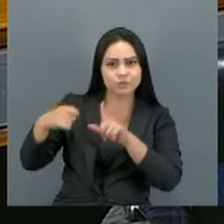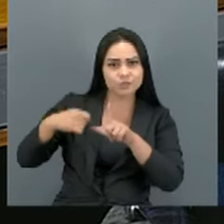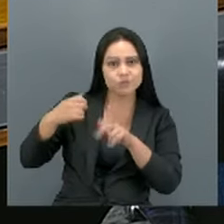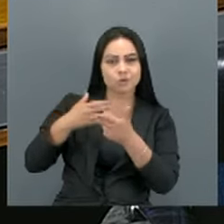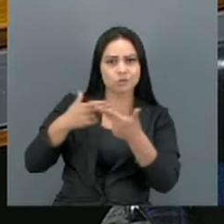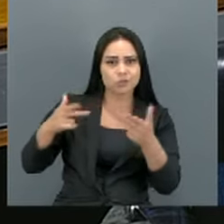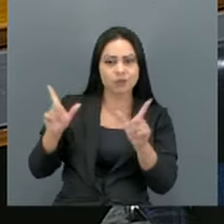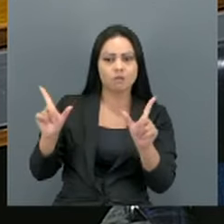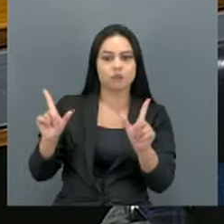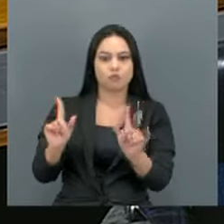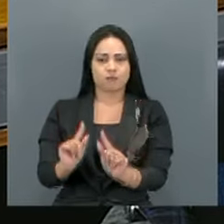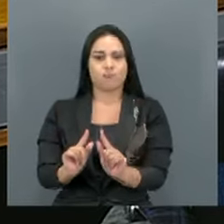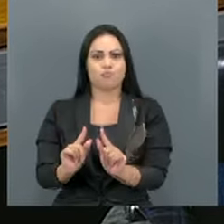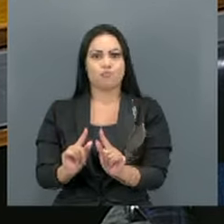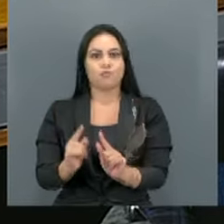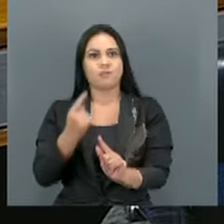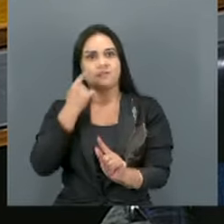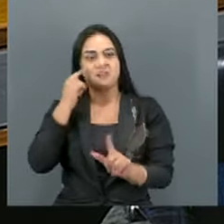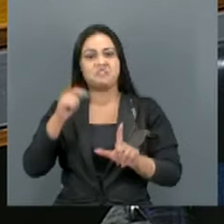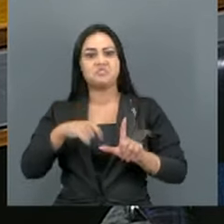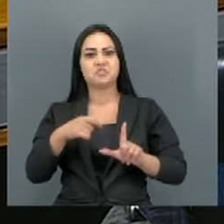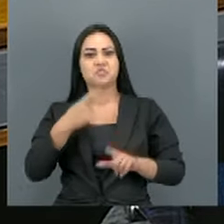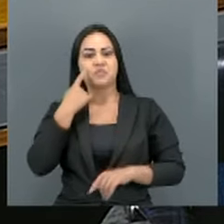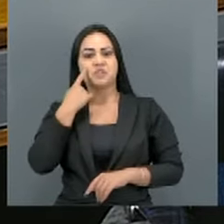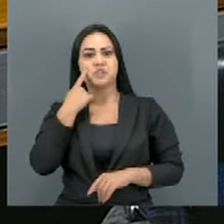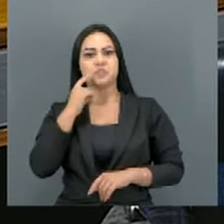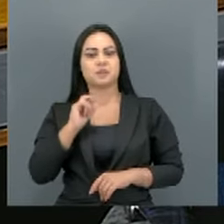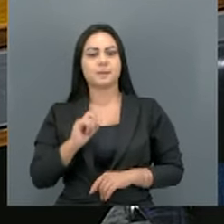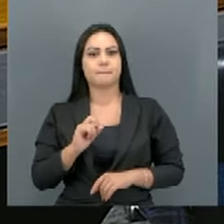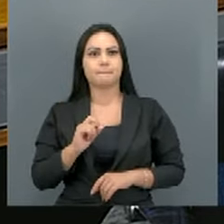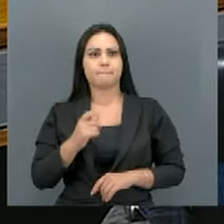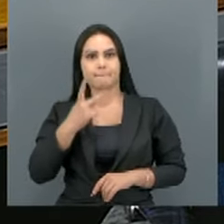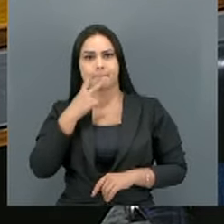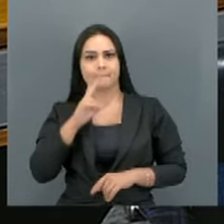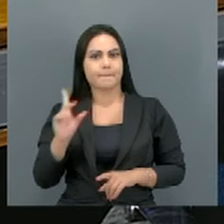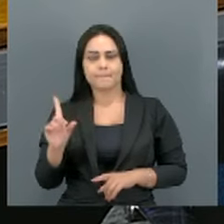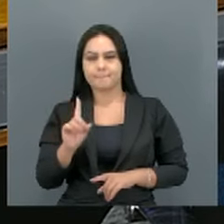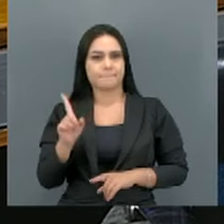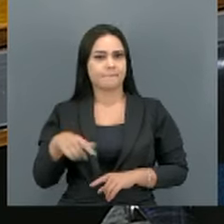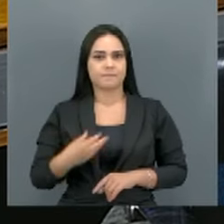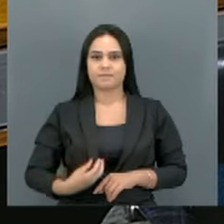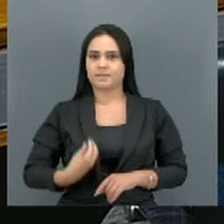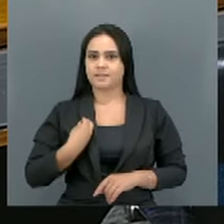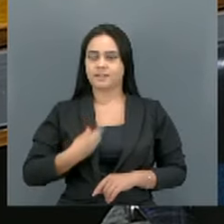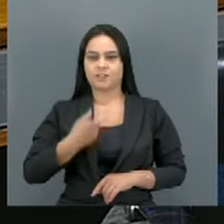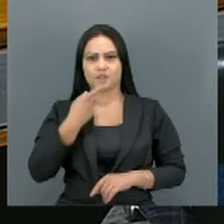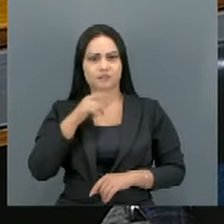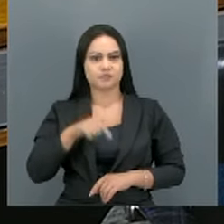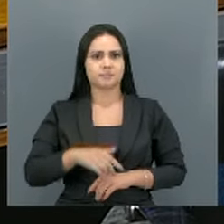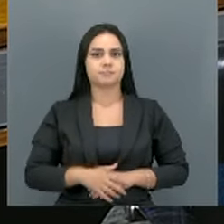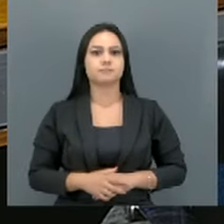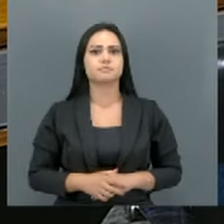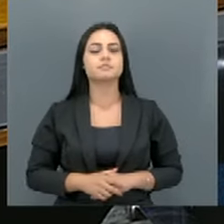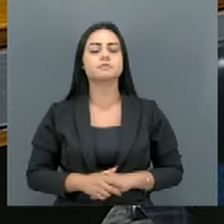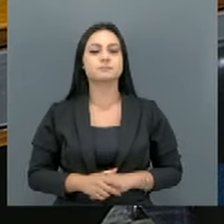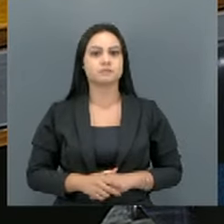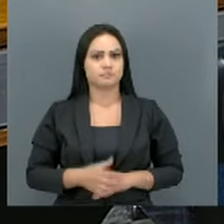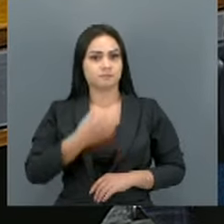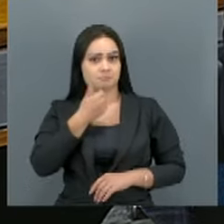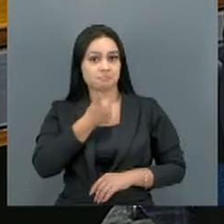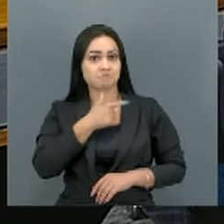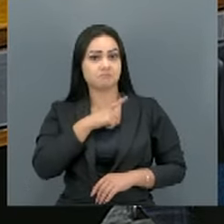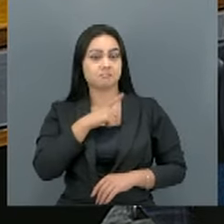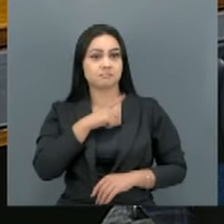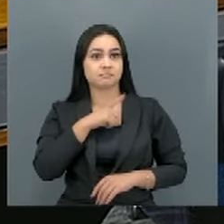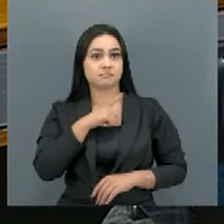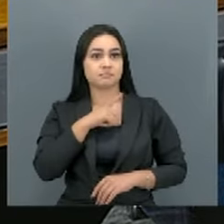coisas curtas, e os vídeos que eu assisto, parece que não é a realidade que está sendo dita aqui. Tá bom? Eu volto